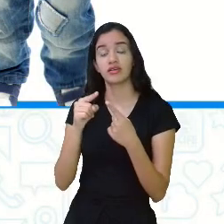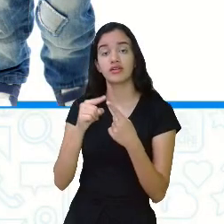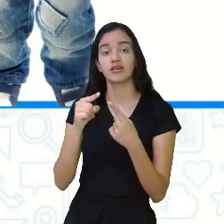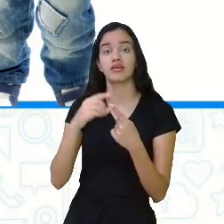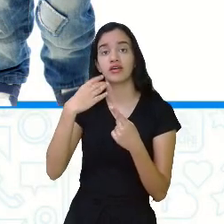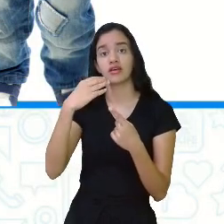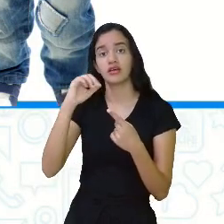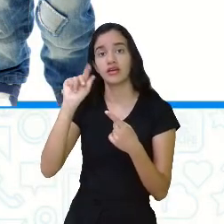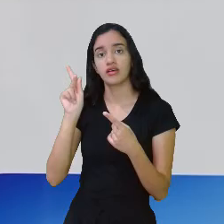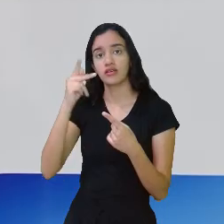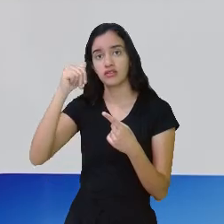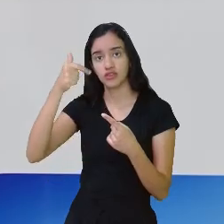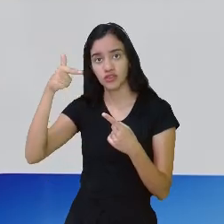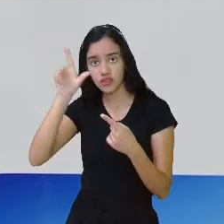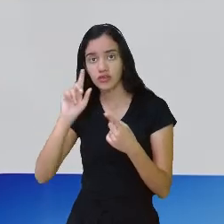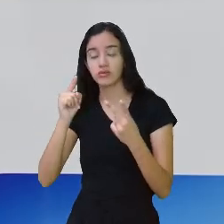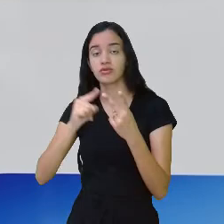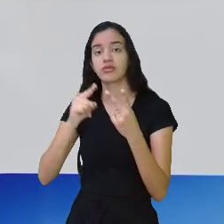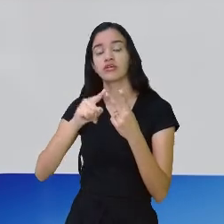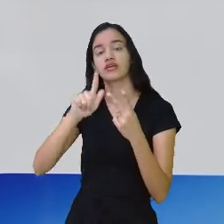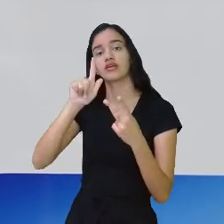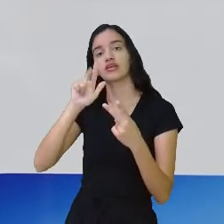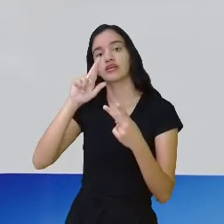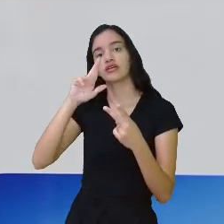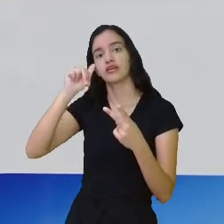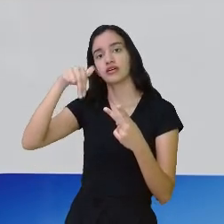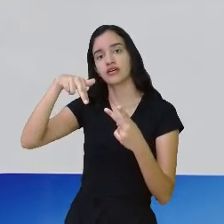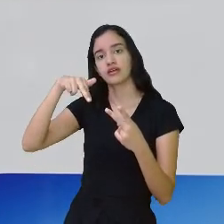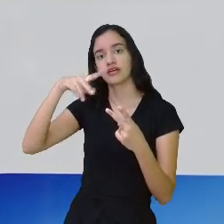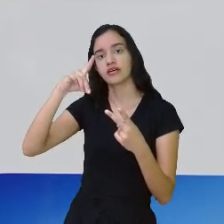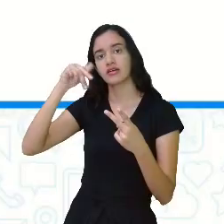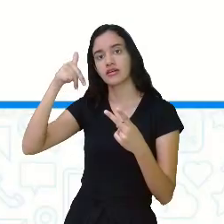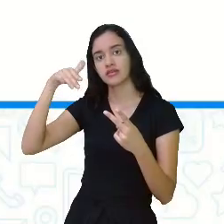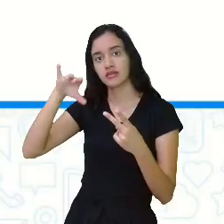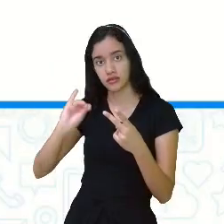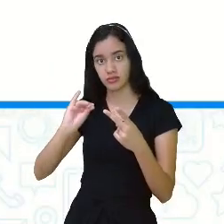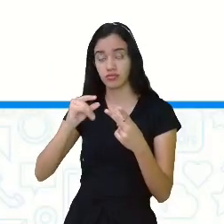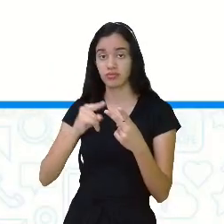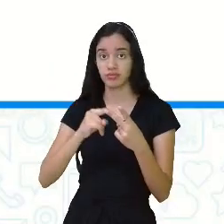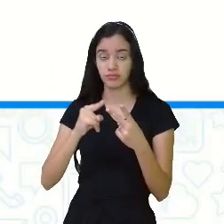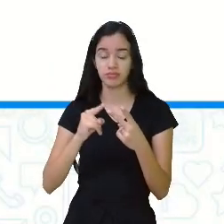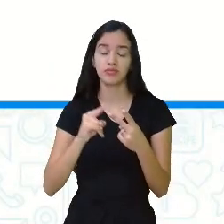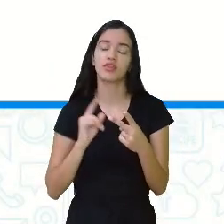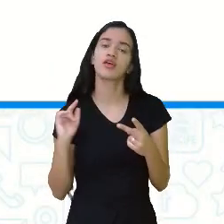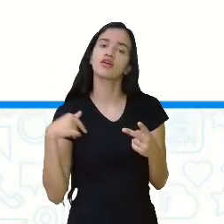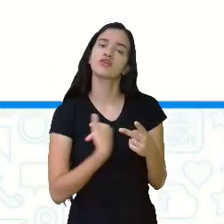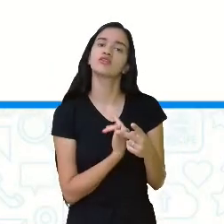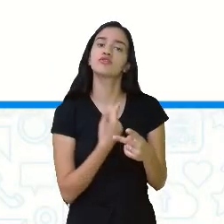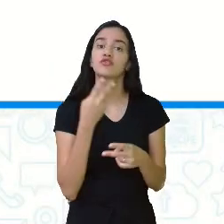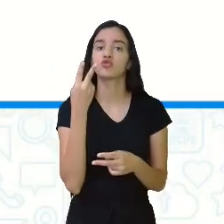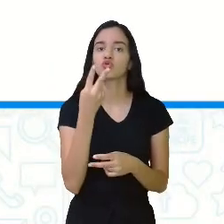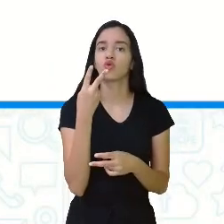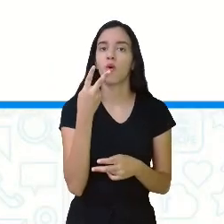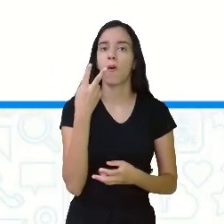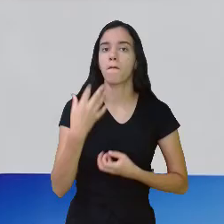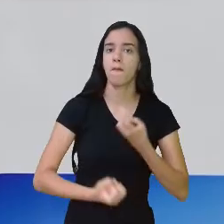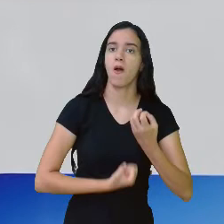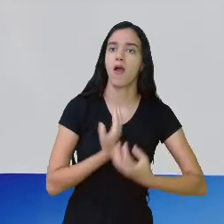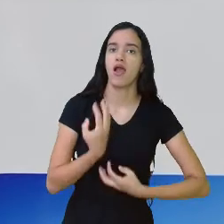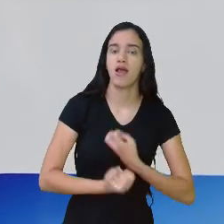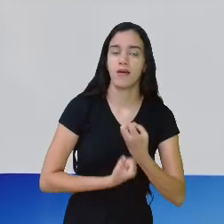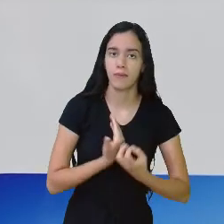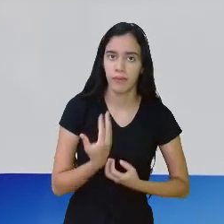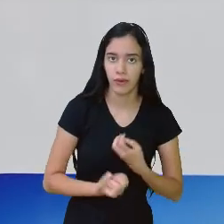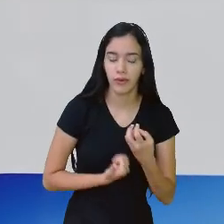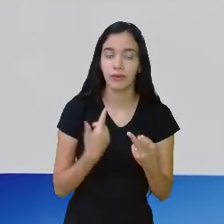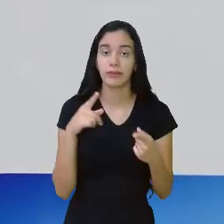grandão, tá? Então, vamos ver aqui. A gente viu 2 poemas, uma da